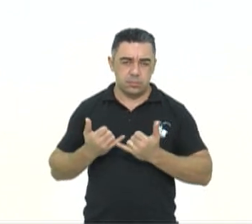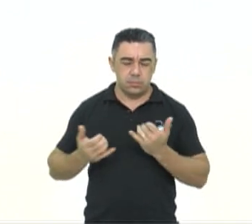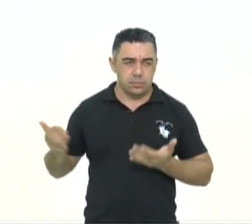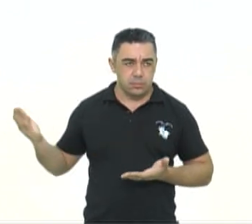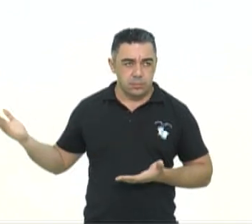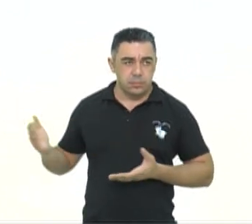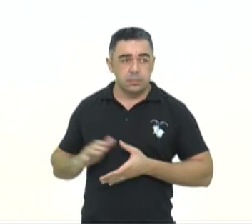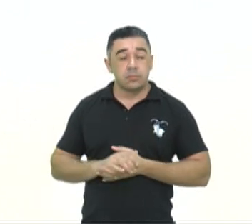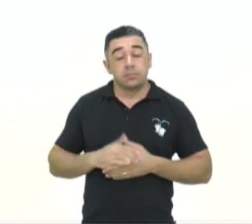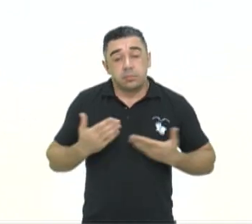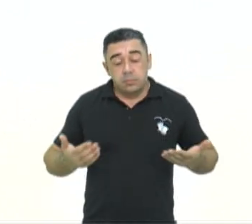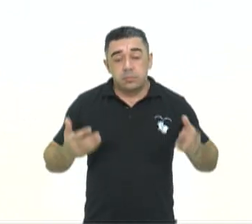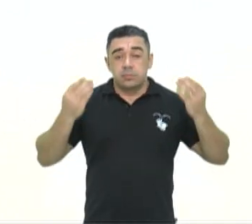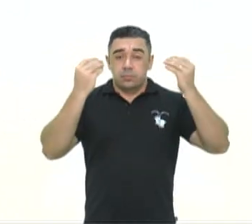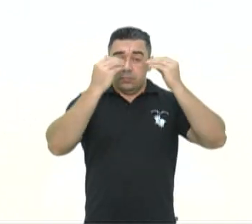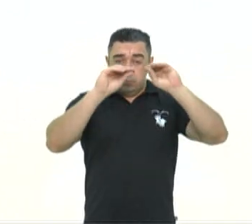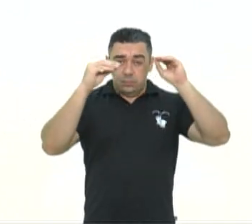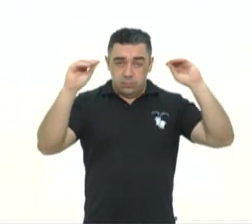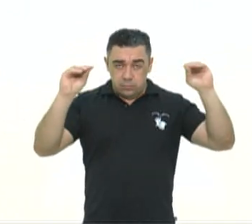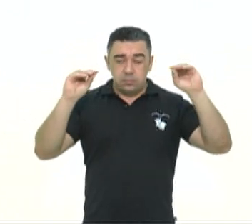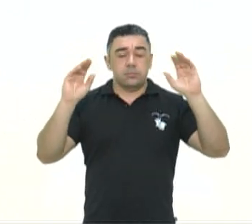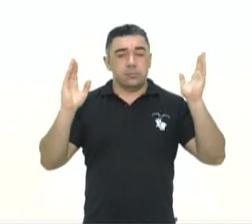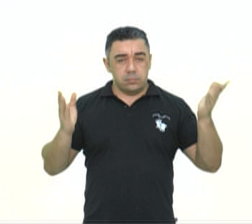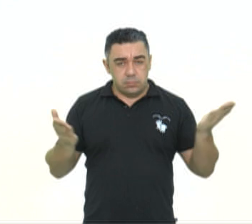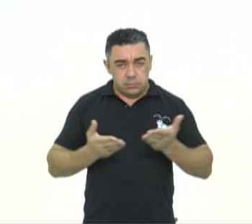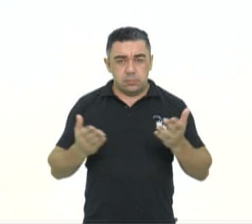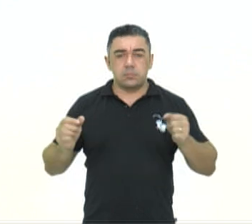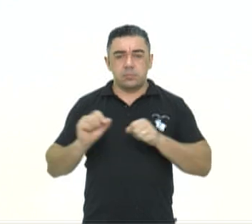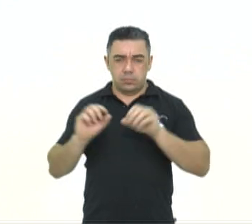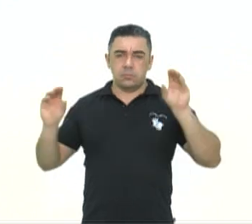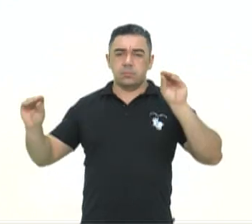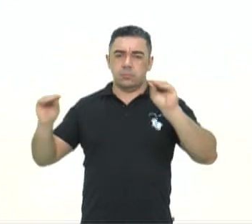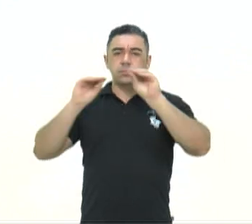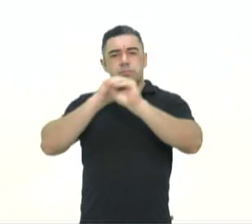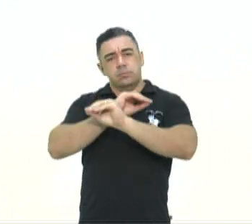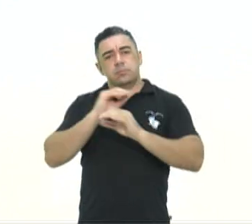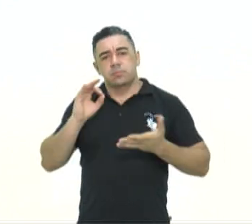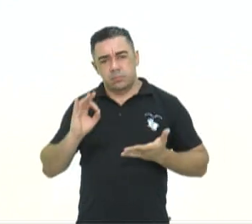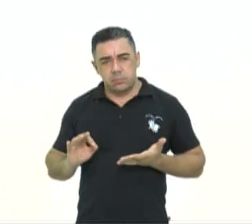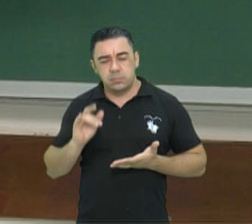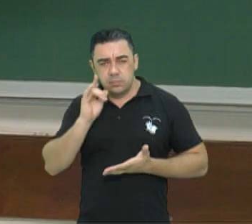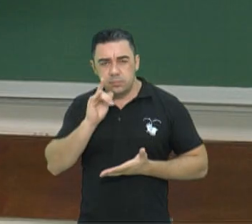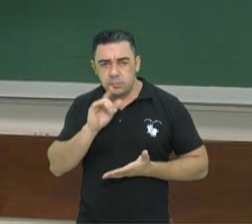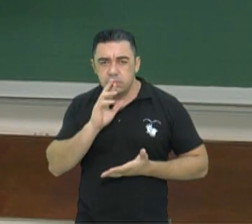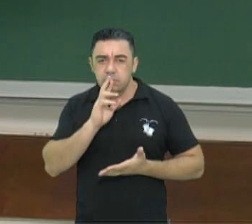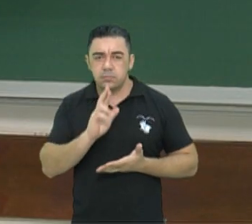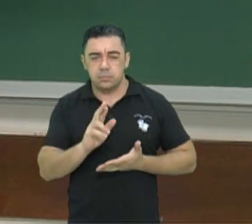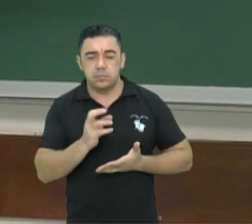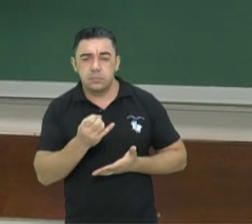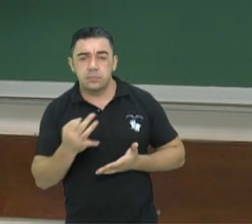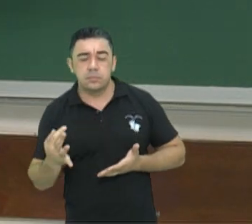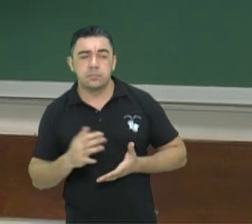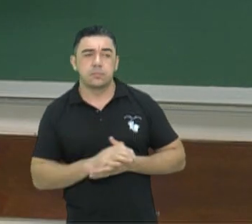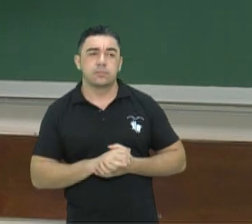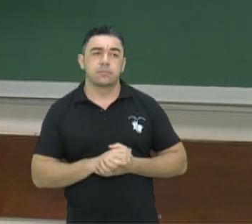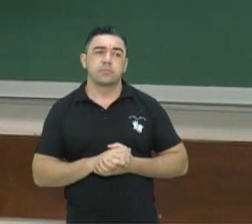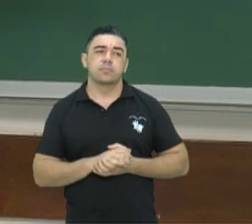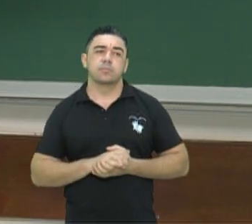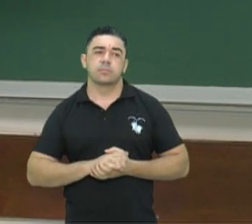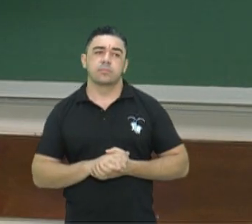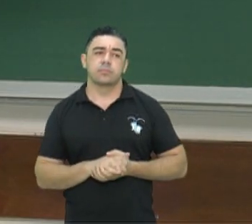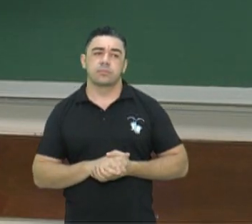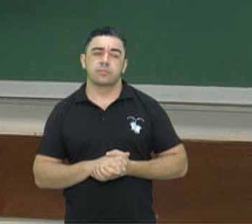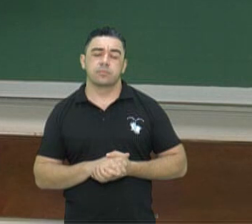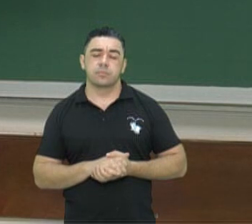triângulo. Aí, com essas proporções agora, eu consigo fazer a resolução. Lembrando